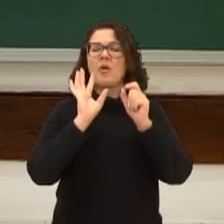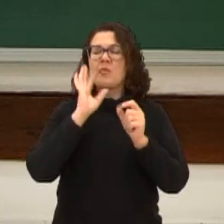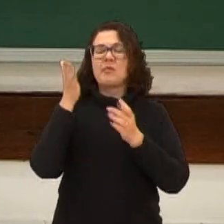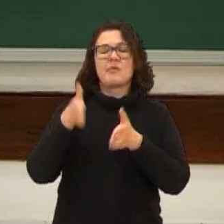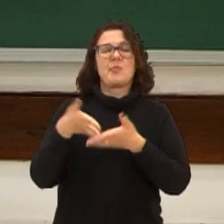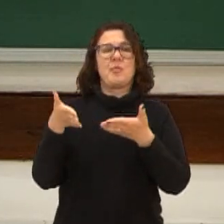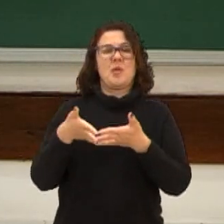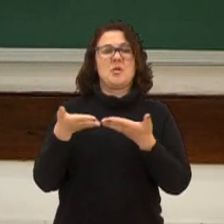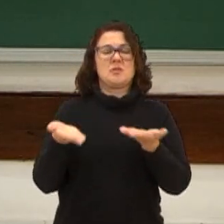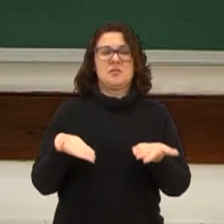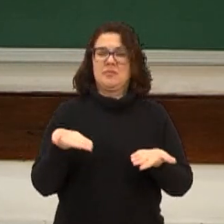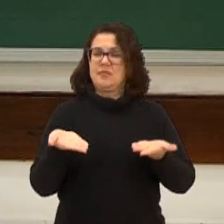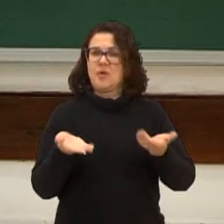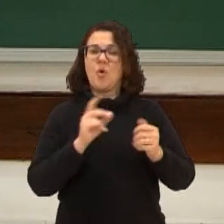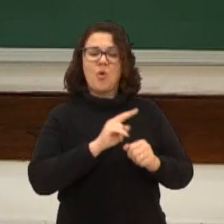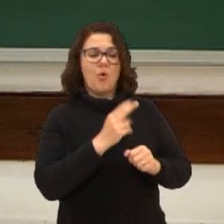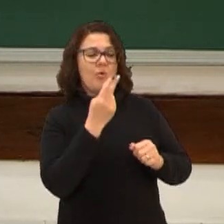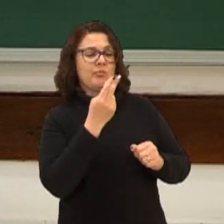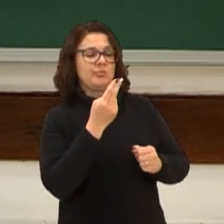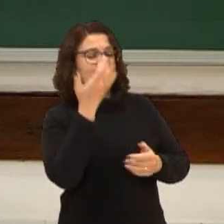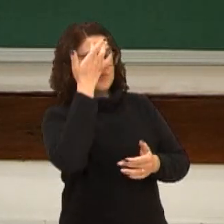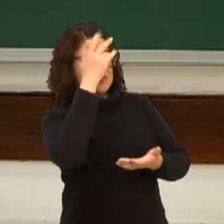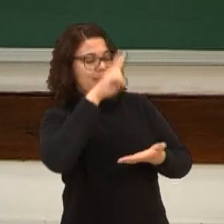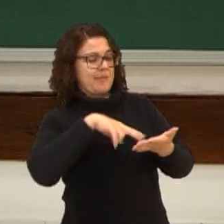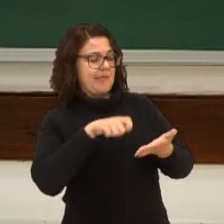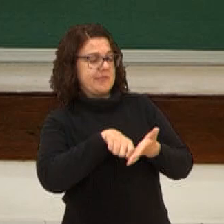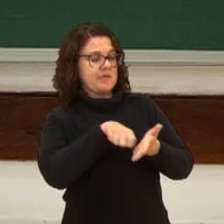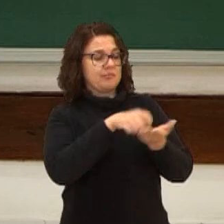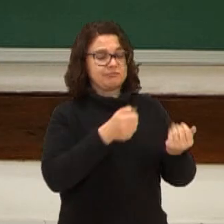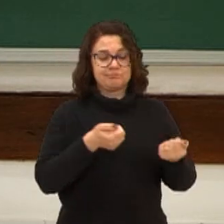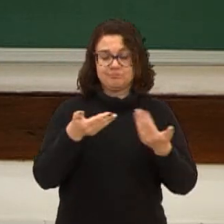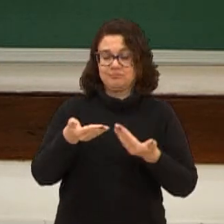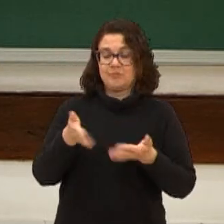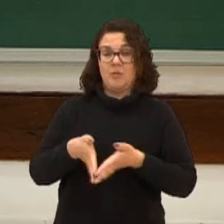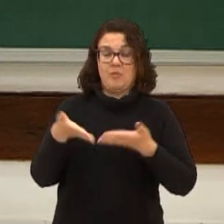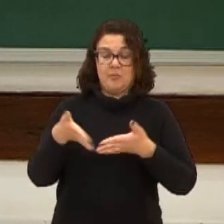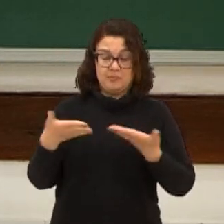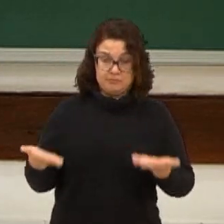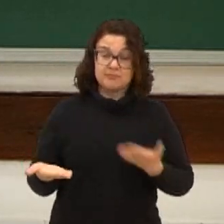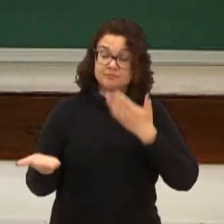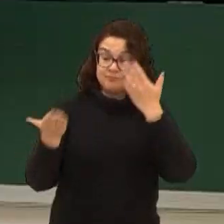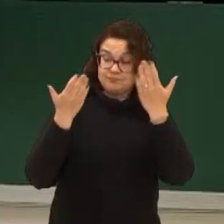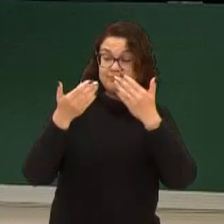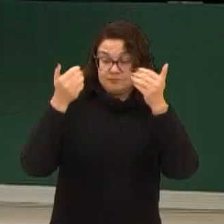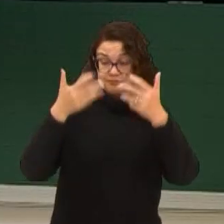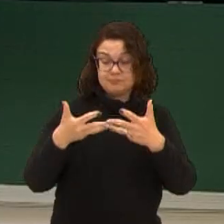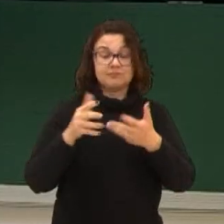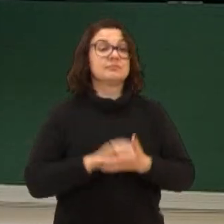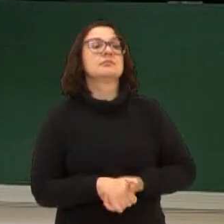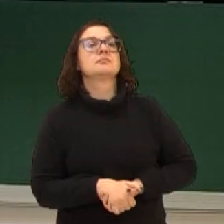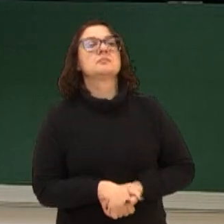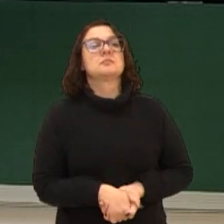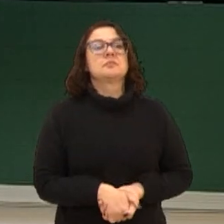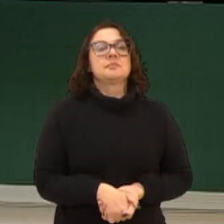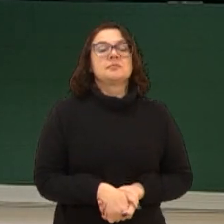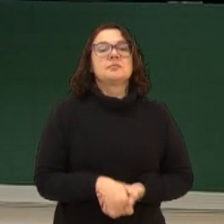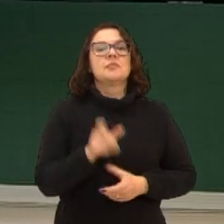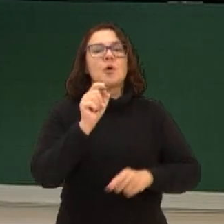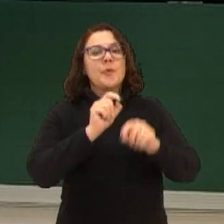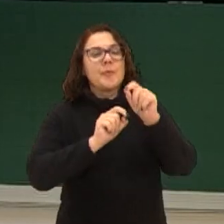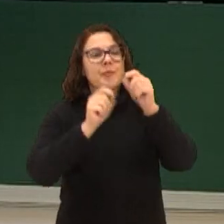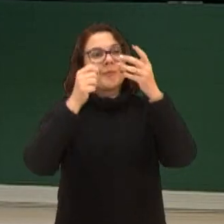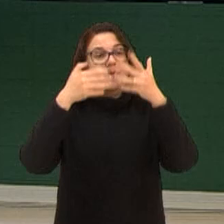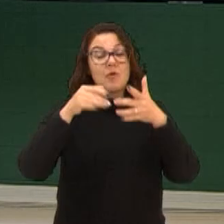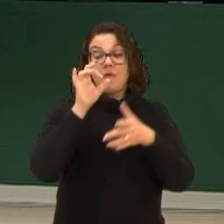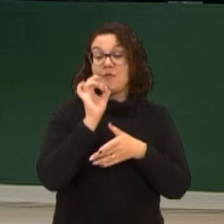analfabetismo? Né? Ou o analfabetismo leva à pobreza. Vamos ver essas taxas aqui. O que está